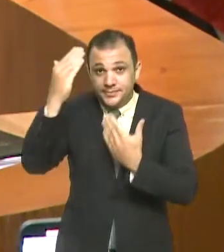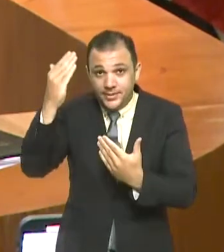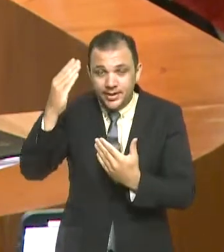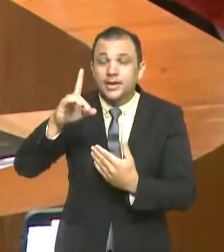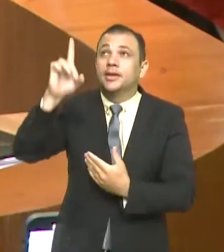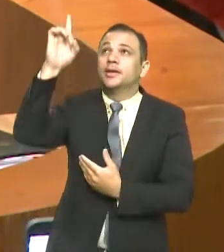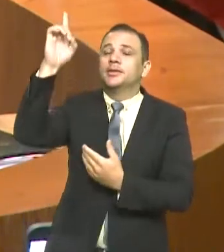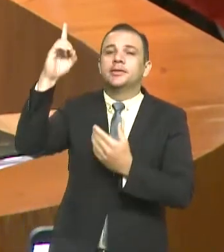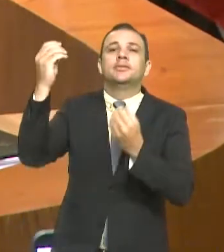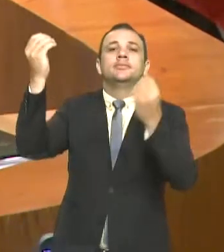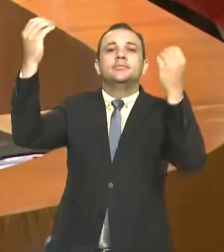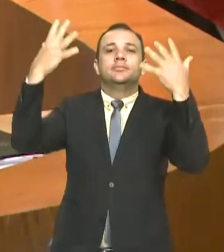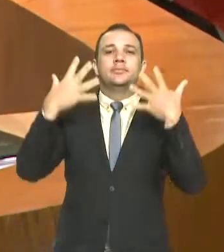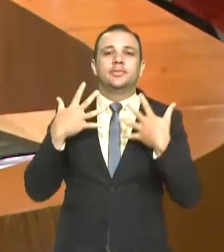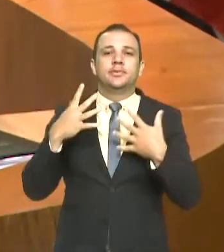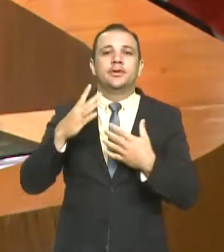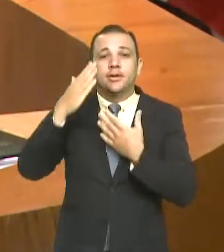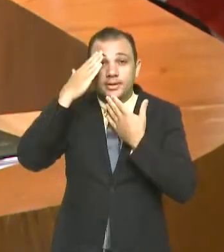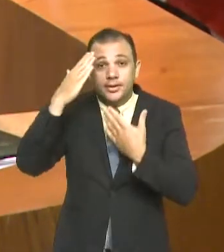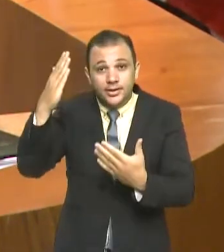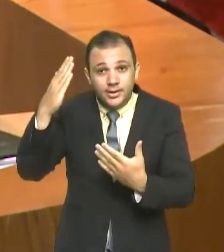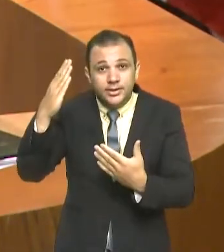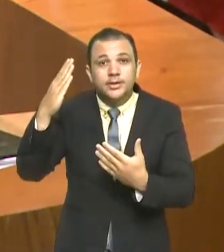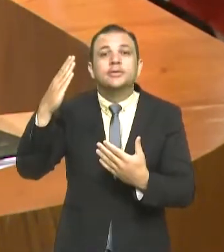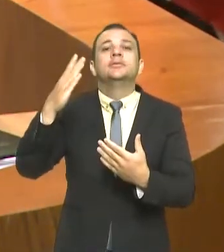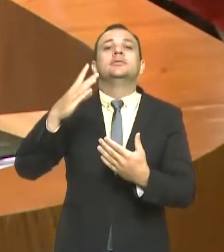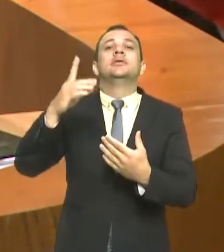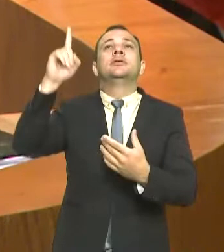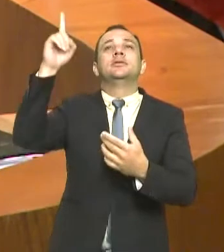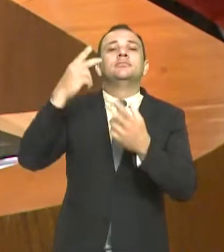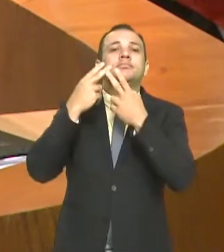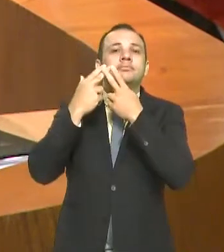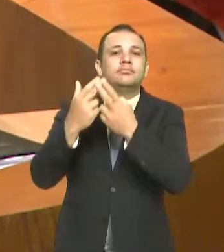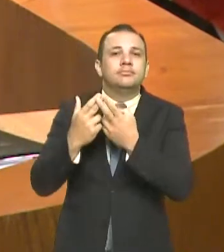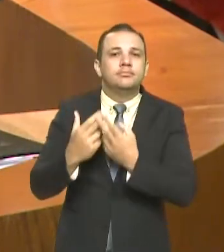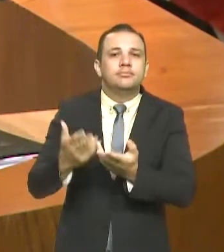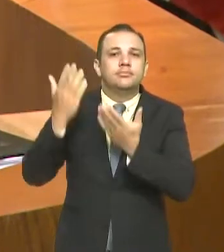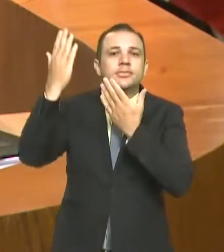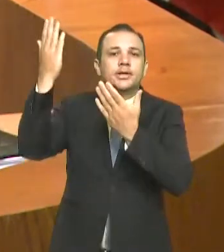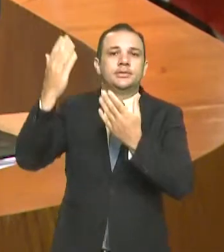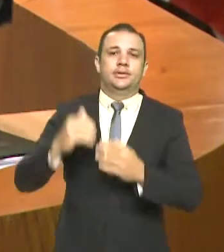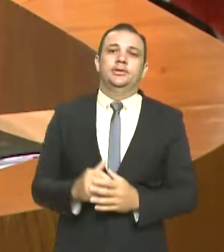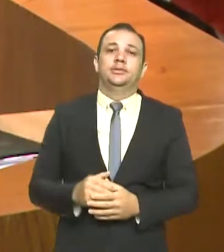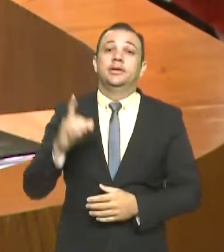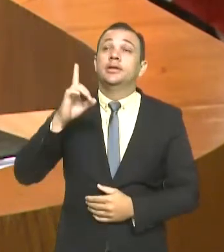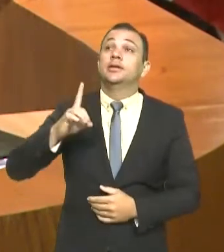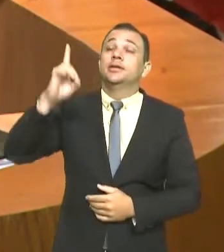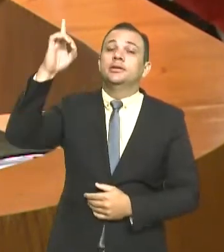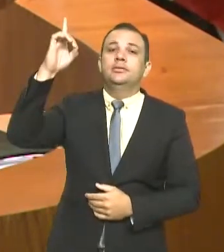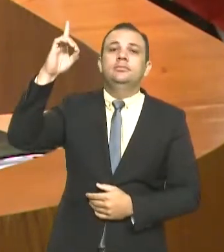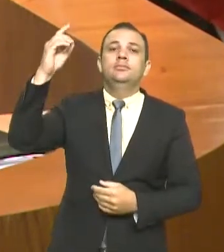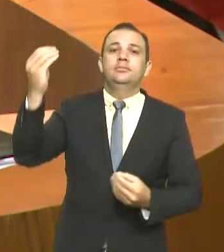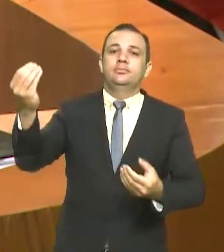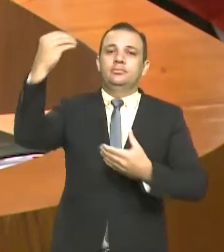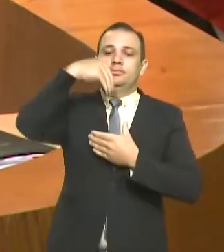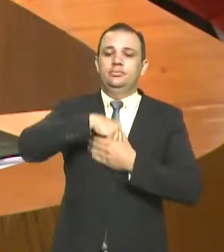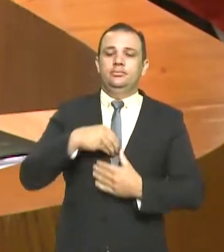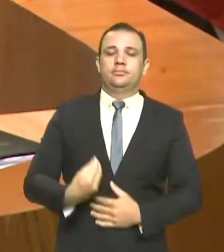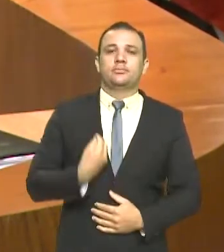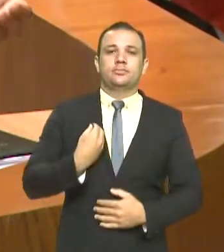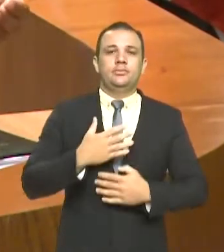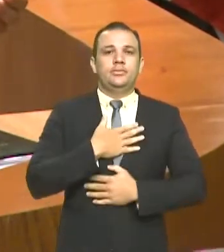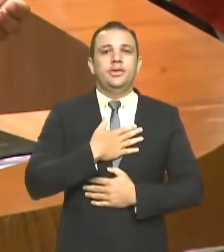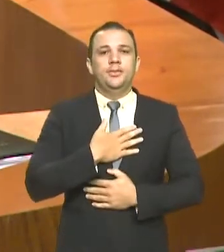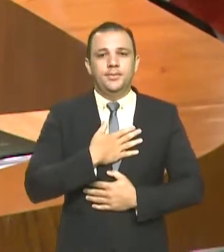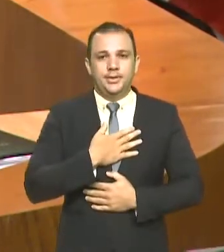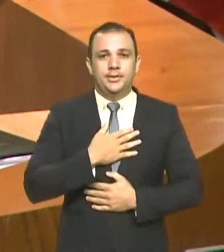de Deus, graças às misericórdias de Deus. Deus reina em mim. Esse mandato